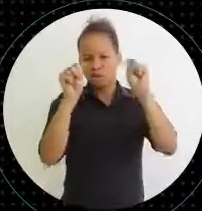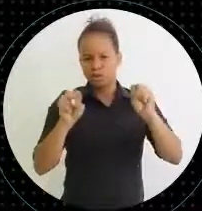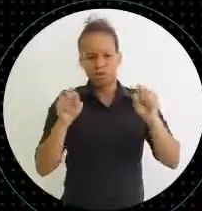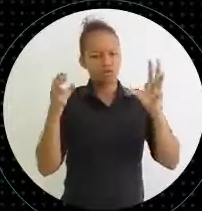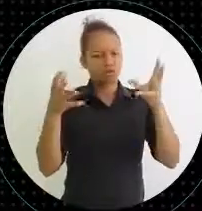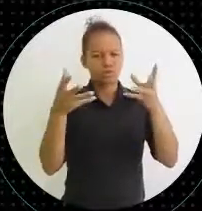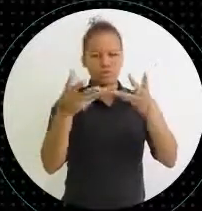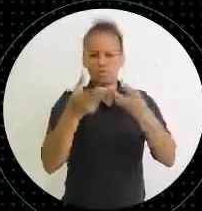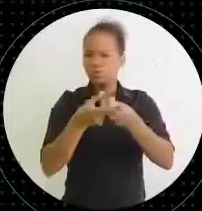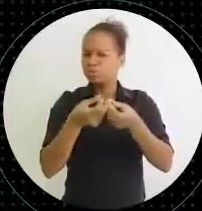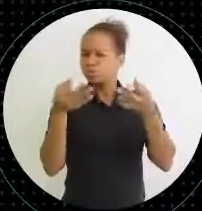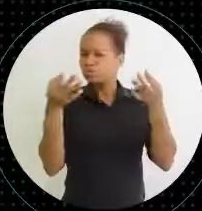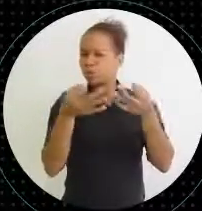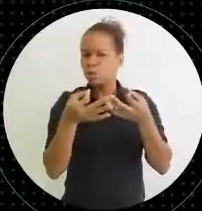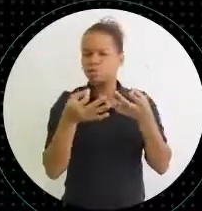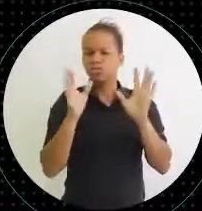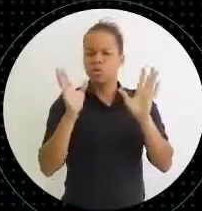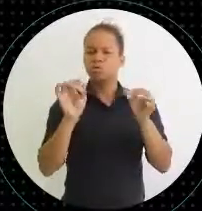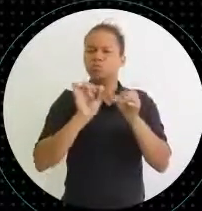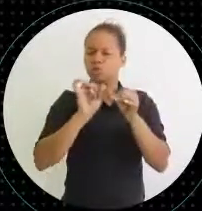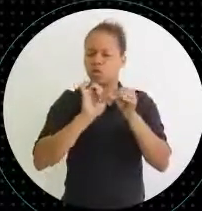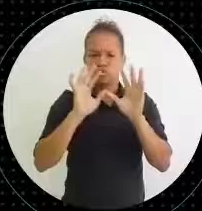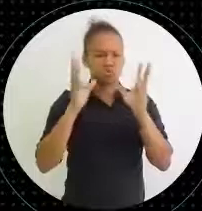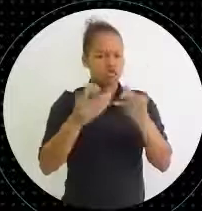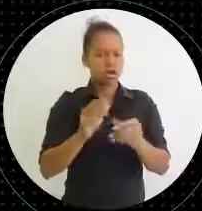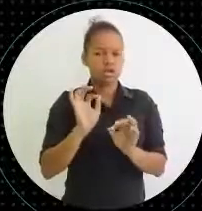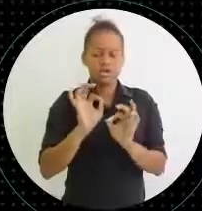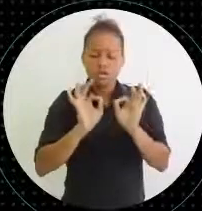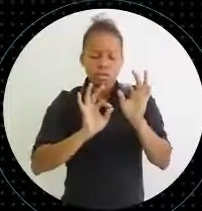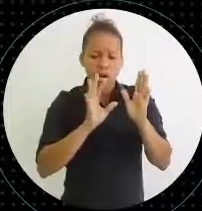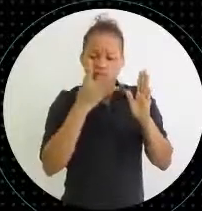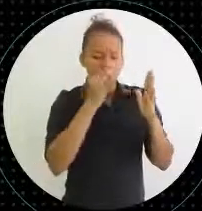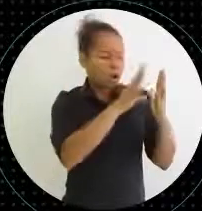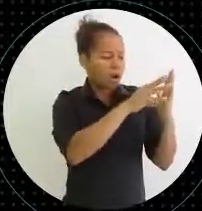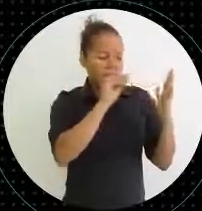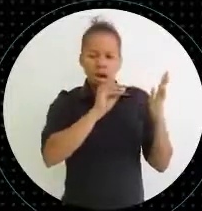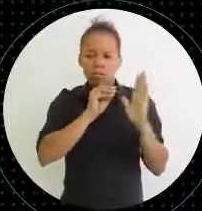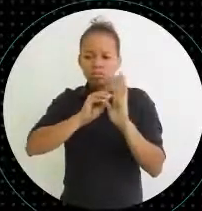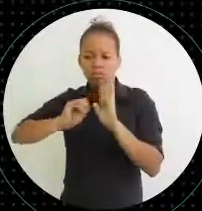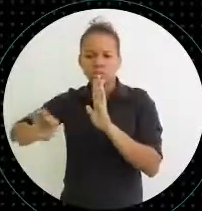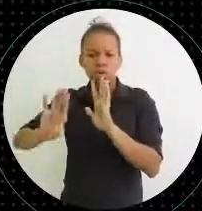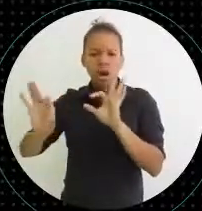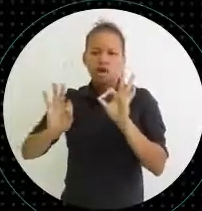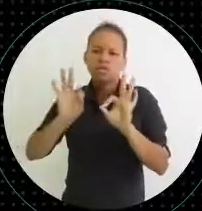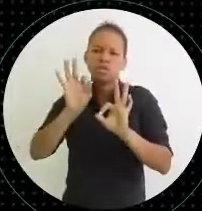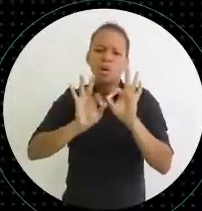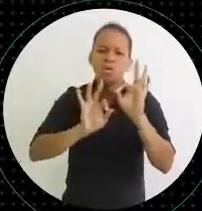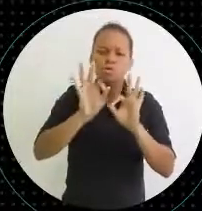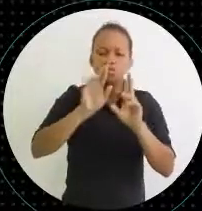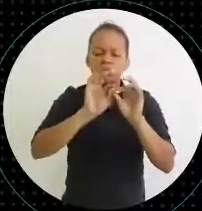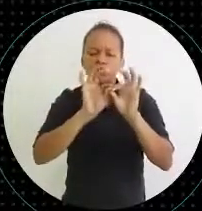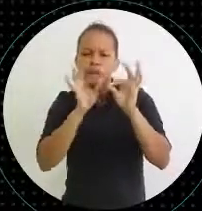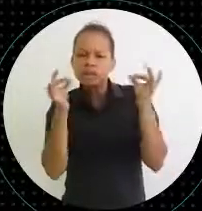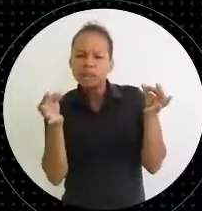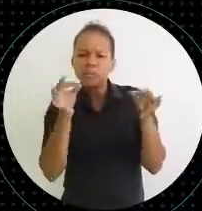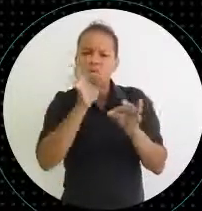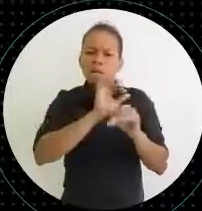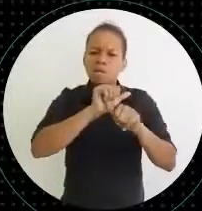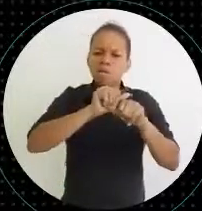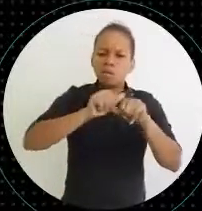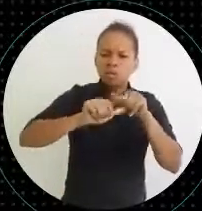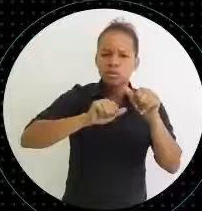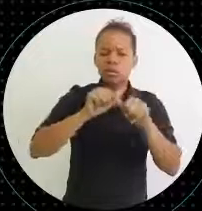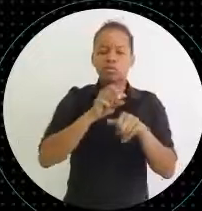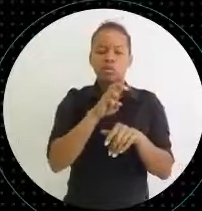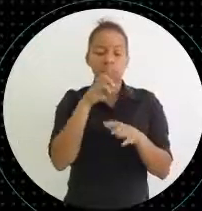vem tudo pronto, tudo pré-fabricado. Você só tem que copiar e colar e aí fazer as alterações necessárias para o seu